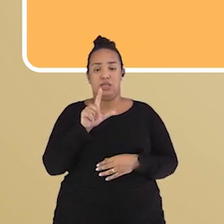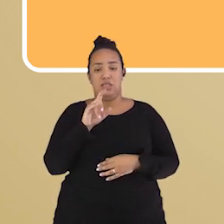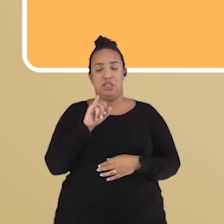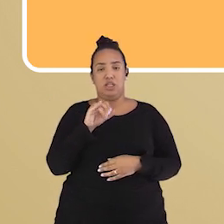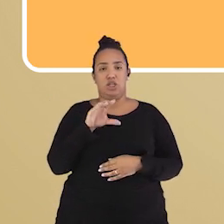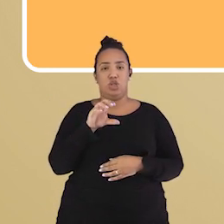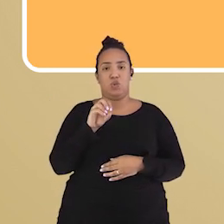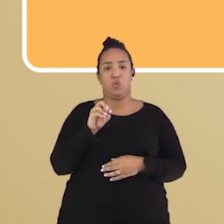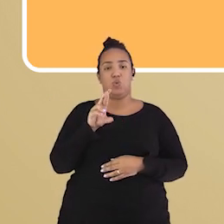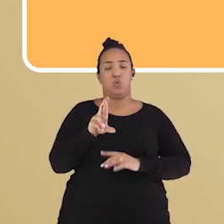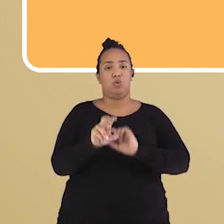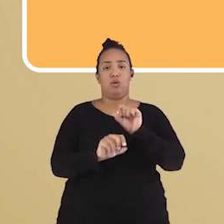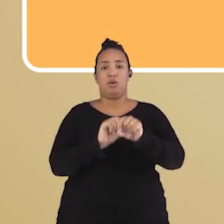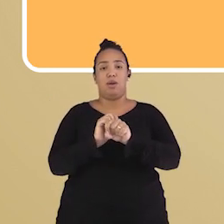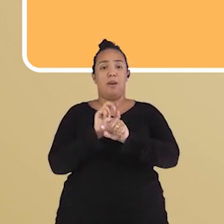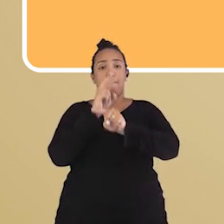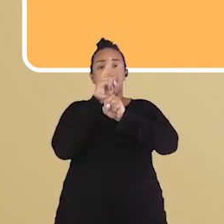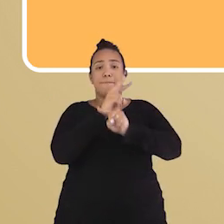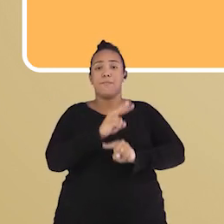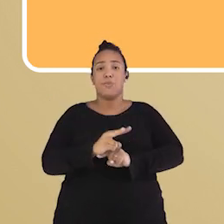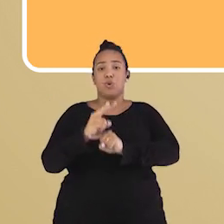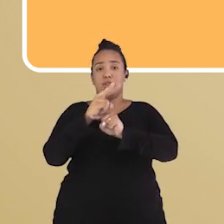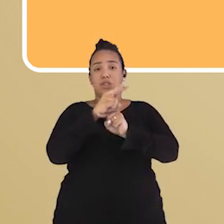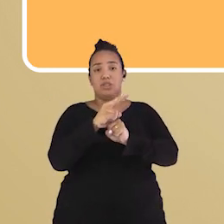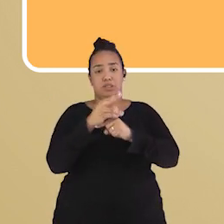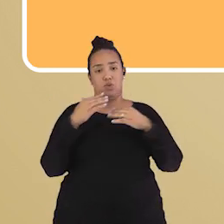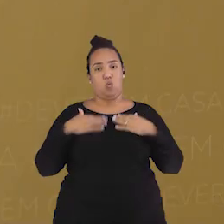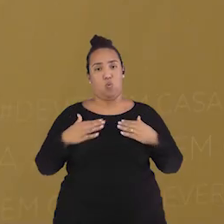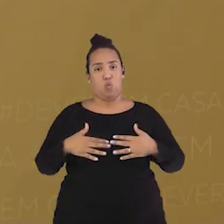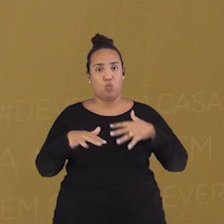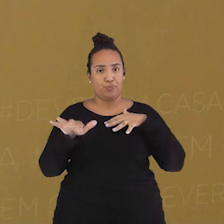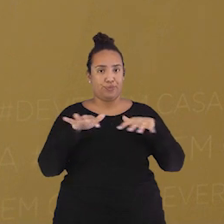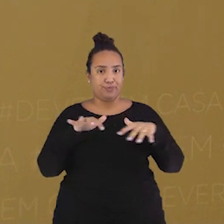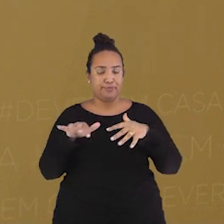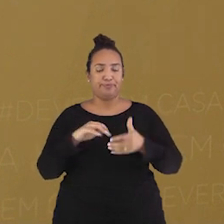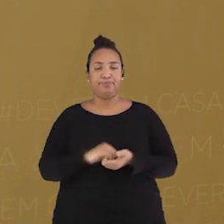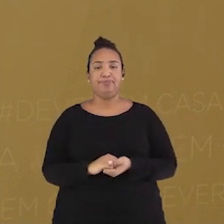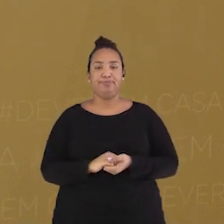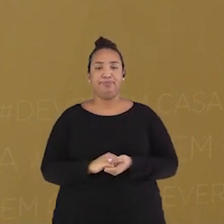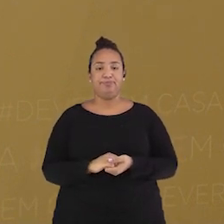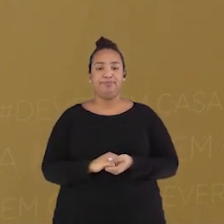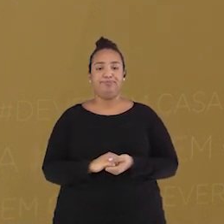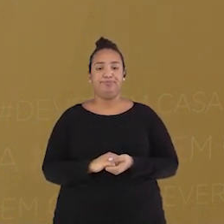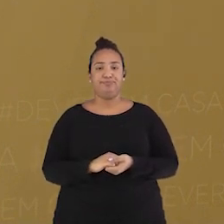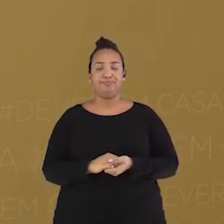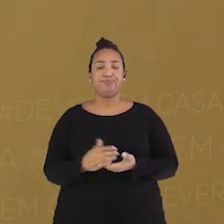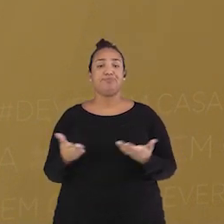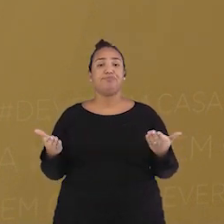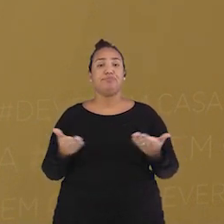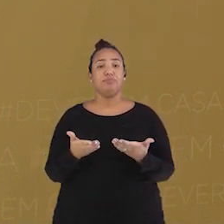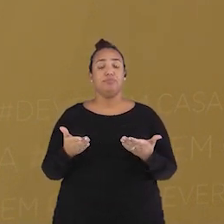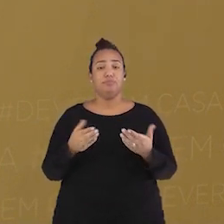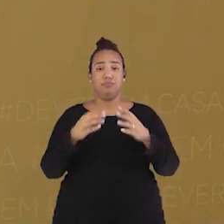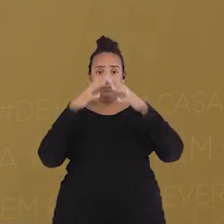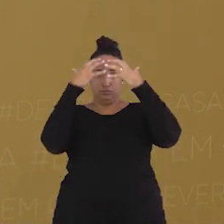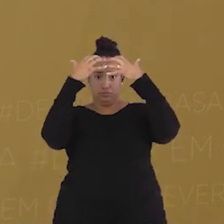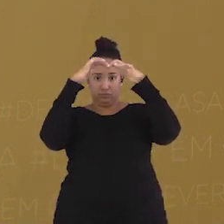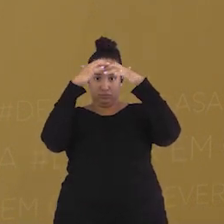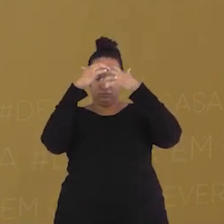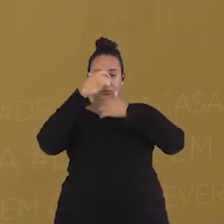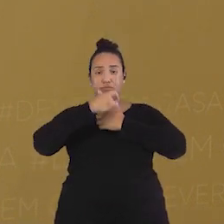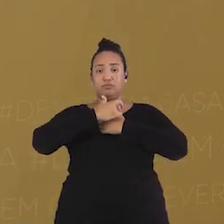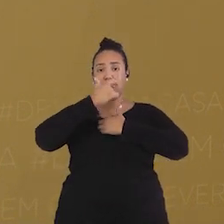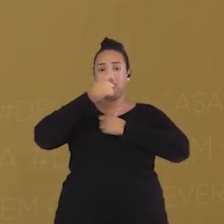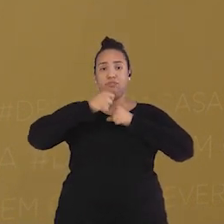que fornece uma proteção extra aos movimentos do corpo. O sistema nervoso periférico é formado pelos nervos, que